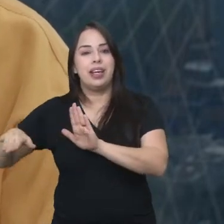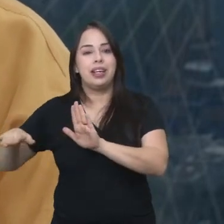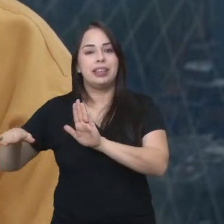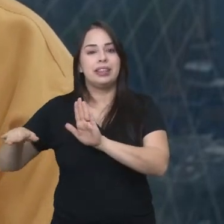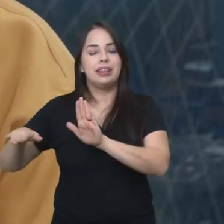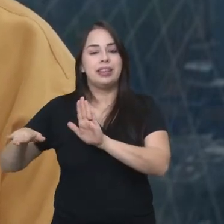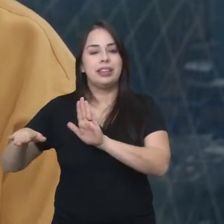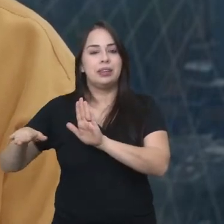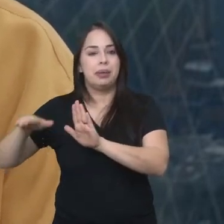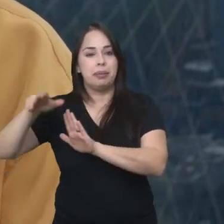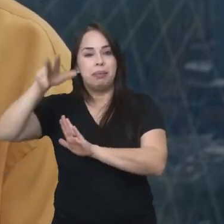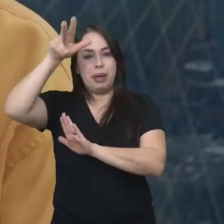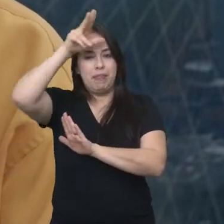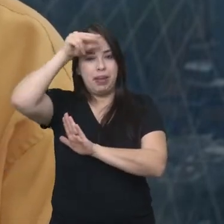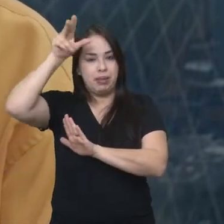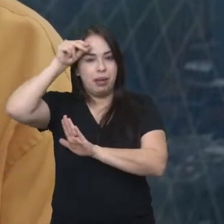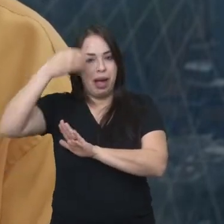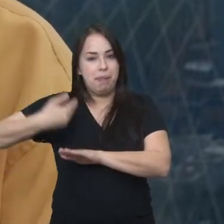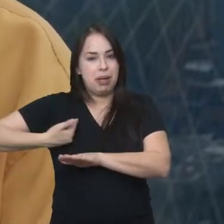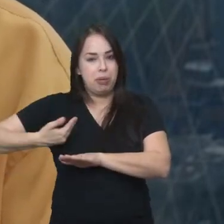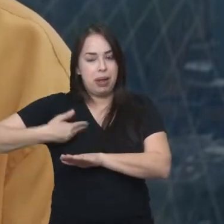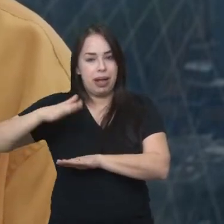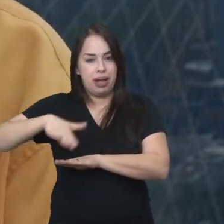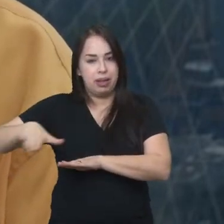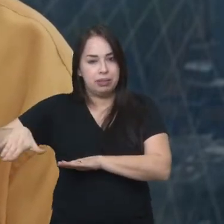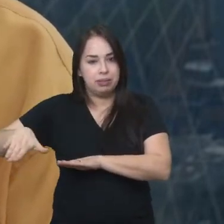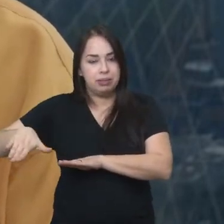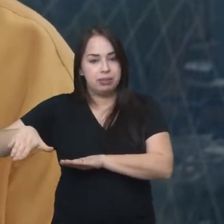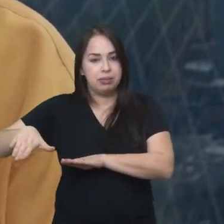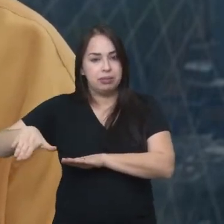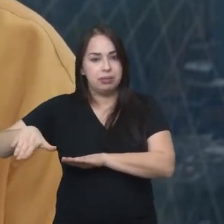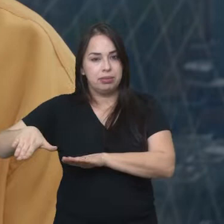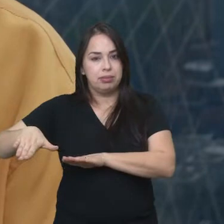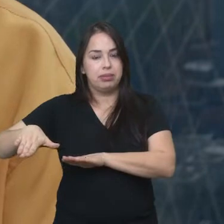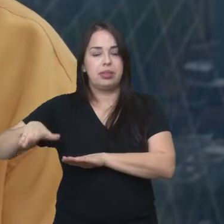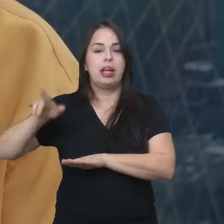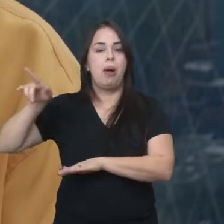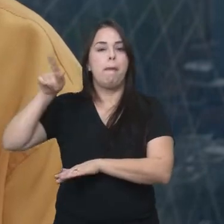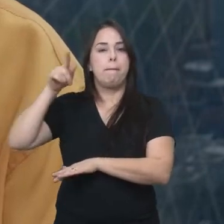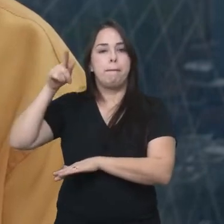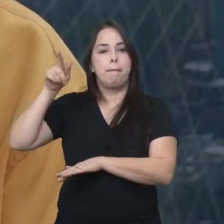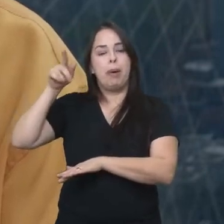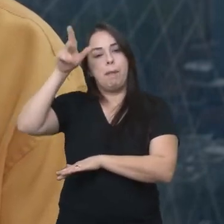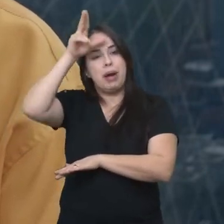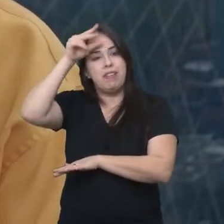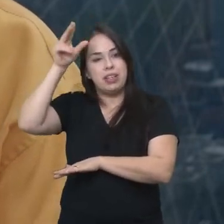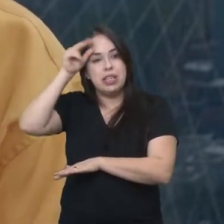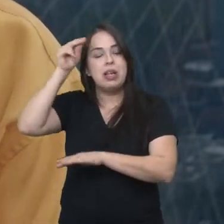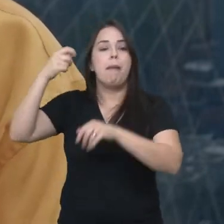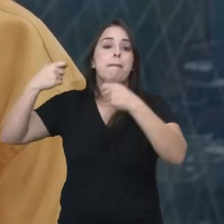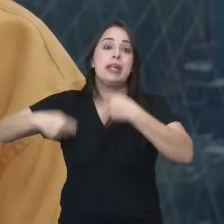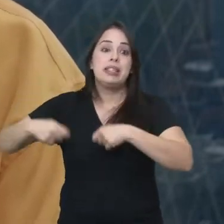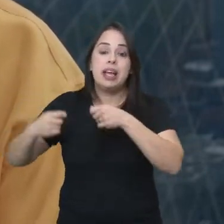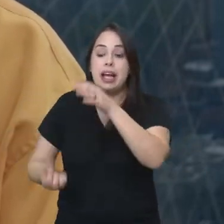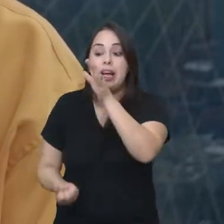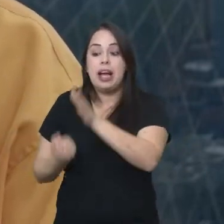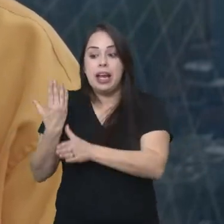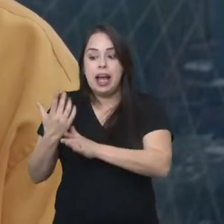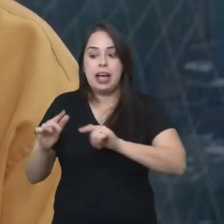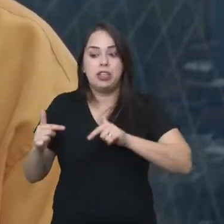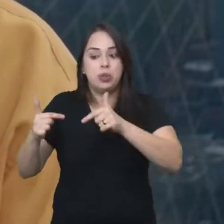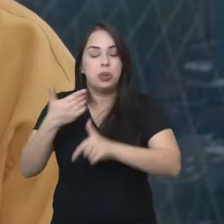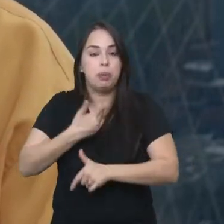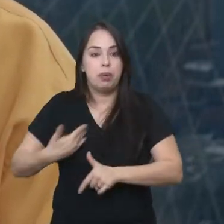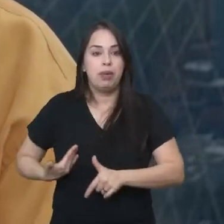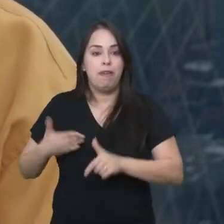é um incentivo dado pela ABRINC, né, que vai dizer que tem que o prefeito elaborar políticas públicas voltado para